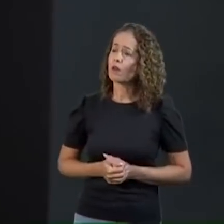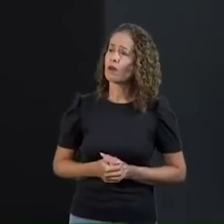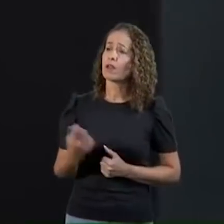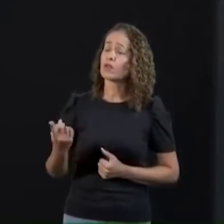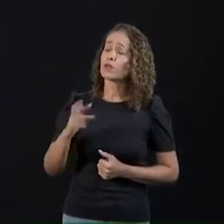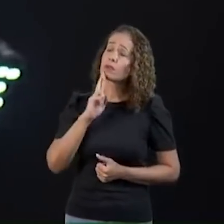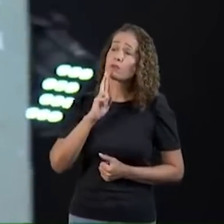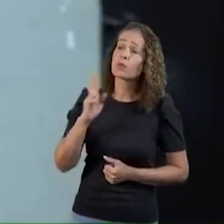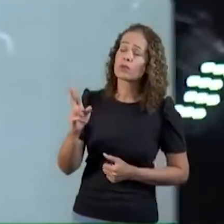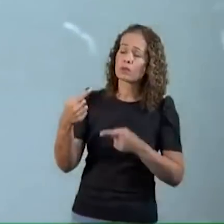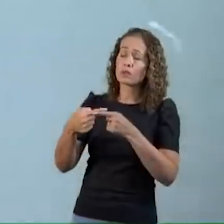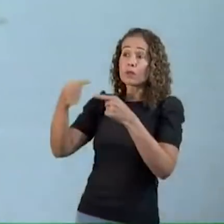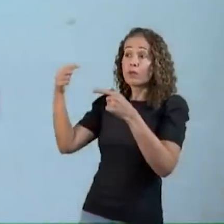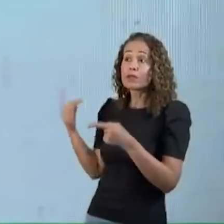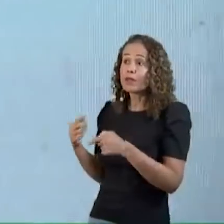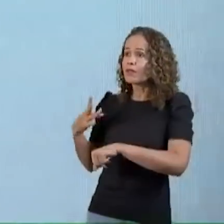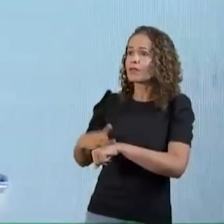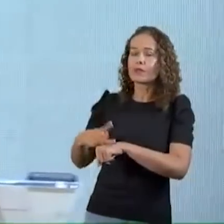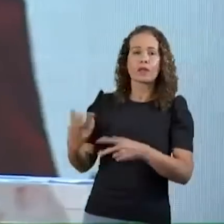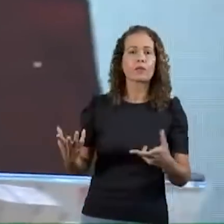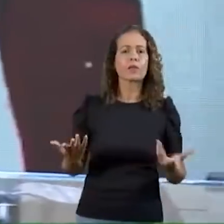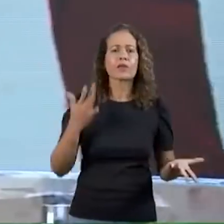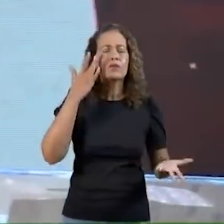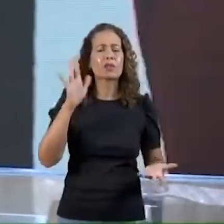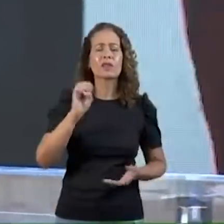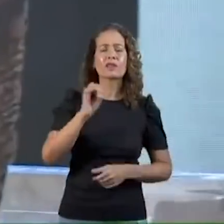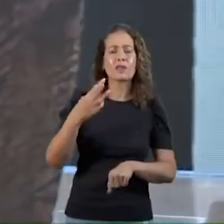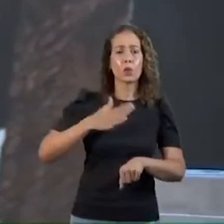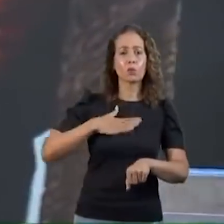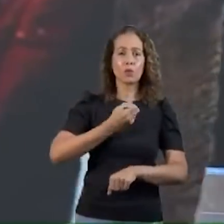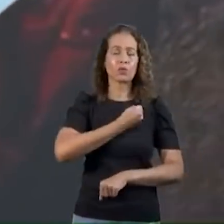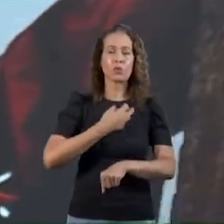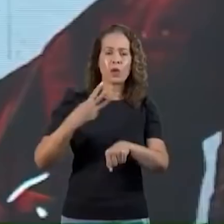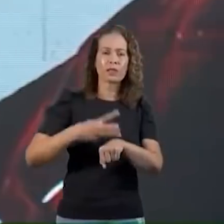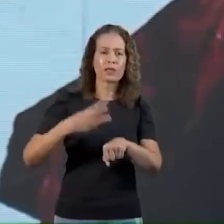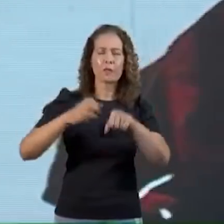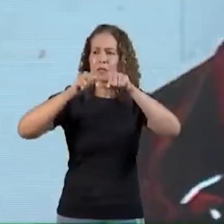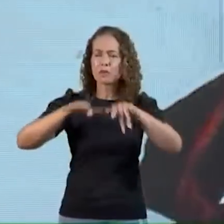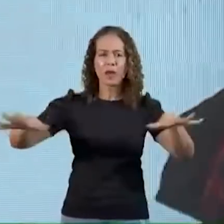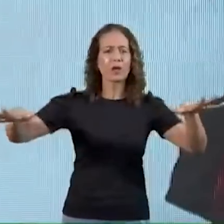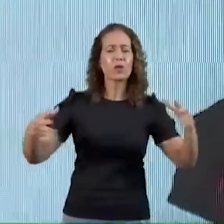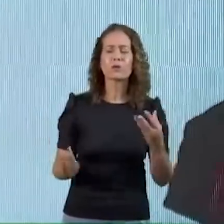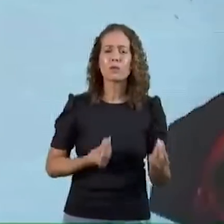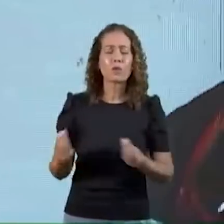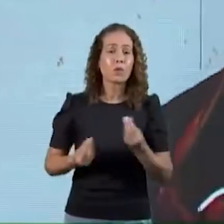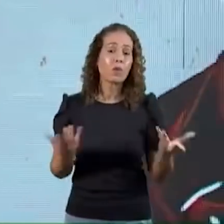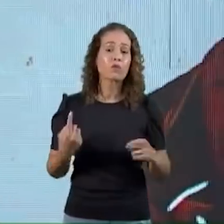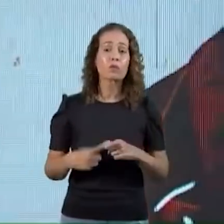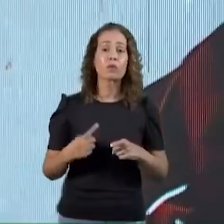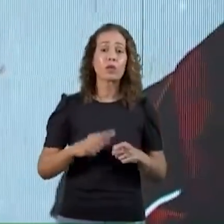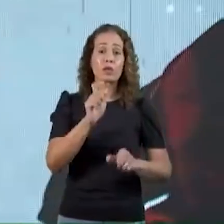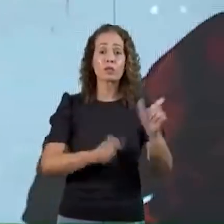ter saído no G1. Porque todo mundo me liga e me manda mensagem. E a pessoa, tadinha, ela é inocente. Ela acha assim, eu